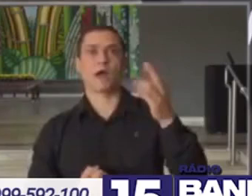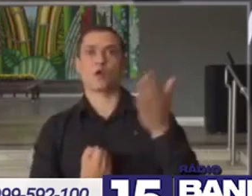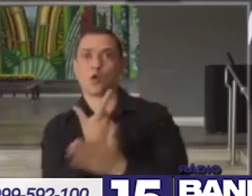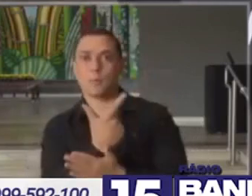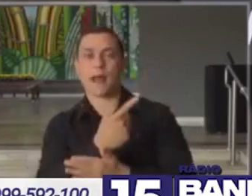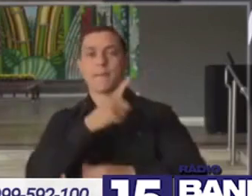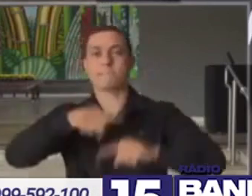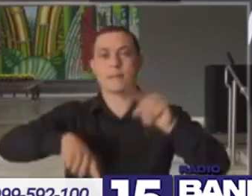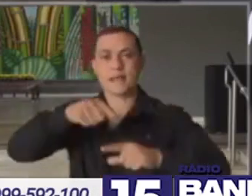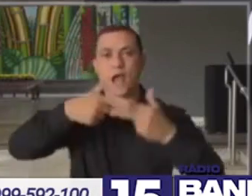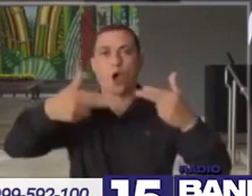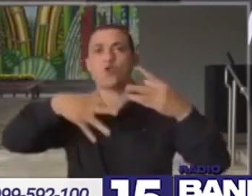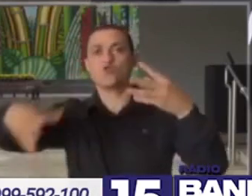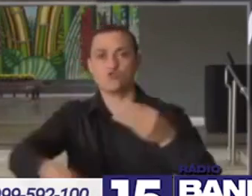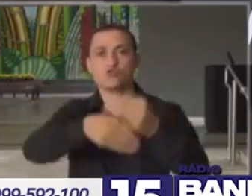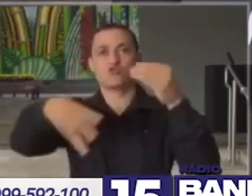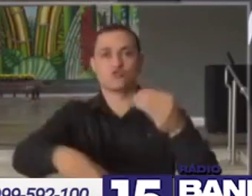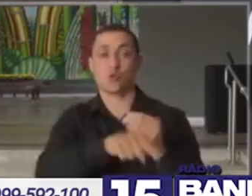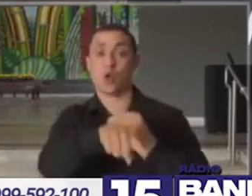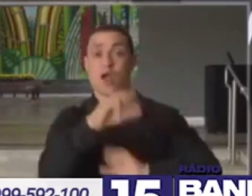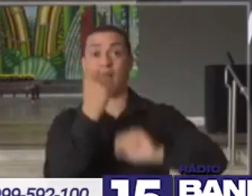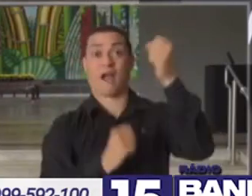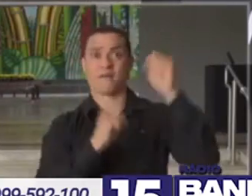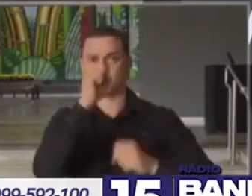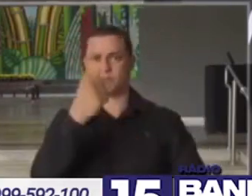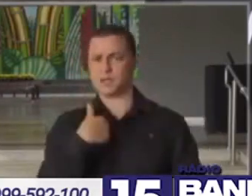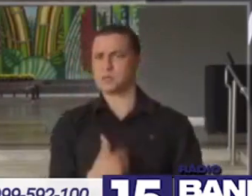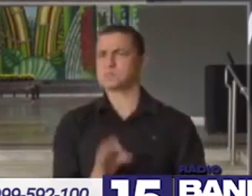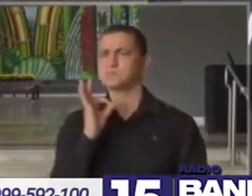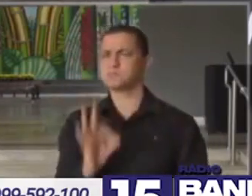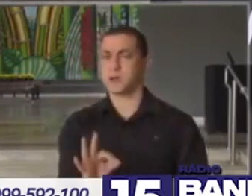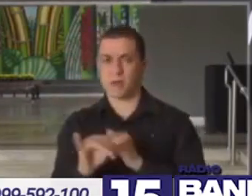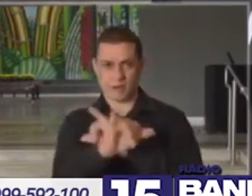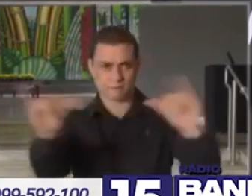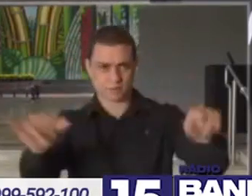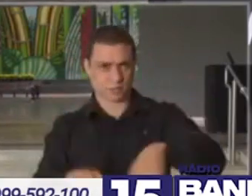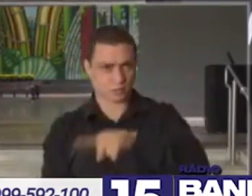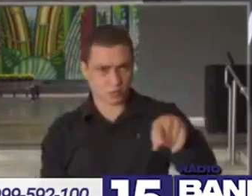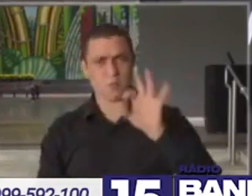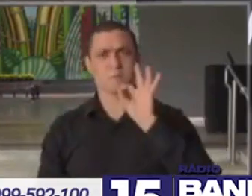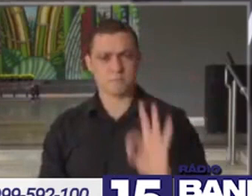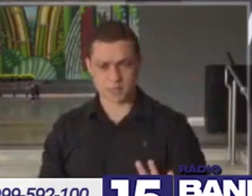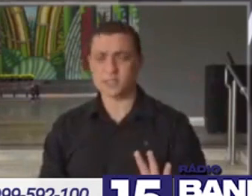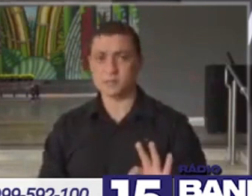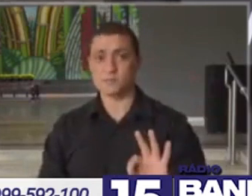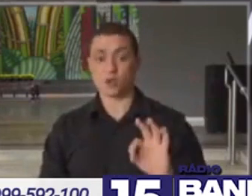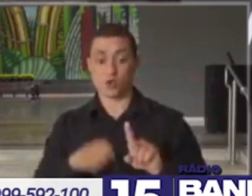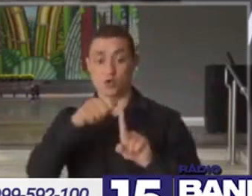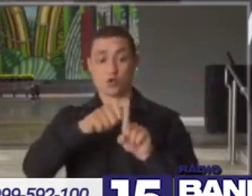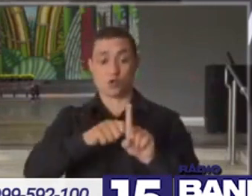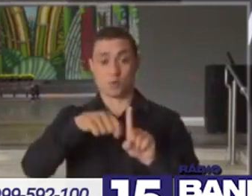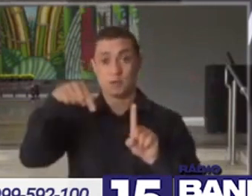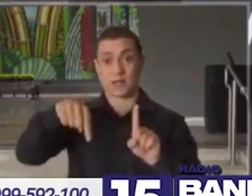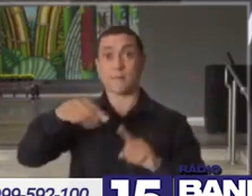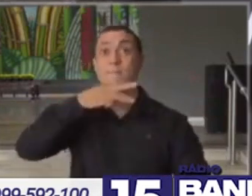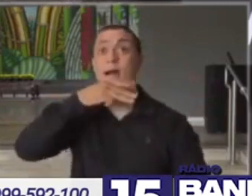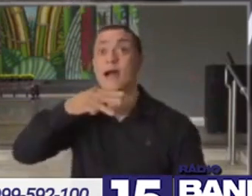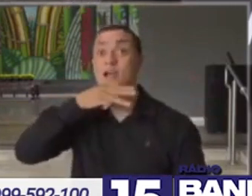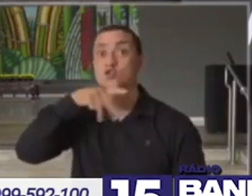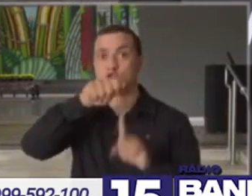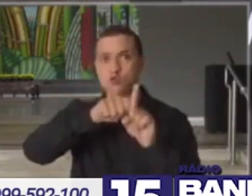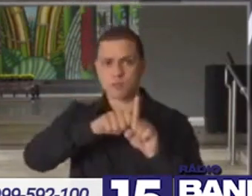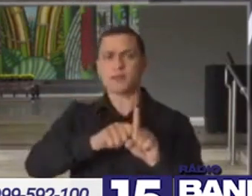esta nova etapa começa hoje. E nós vamos buscar no setor privado mais